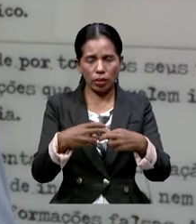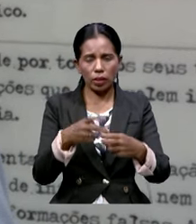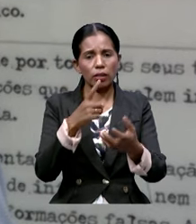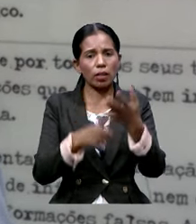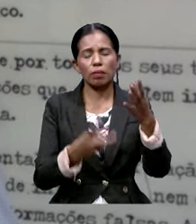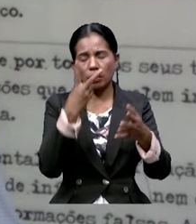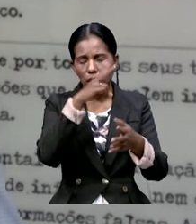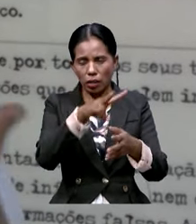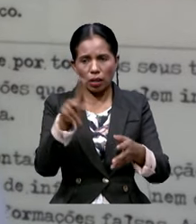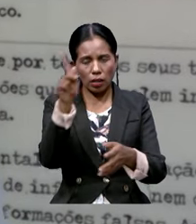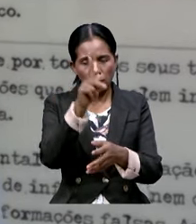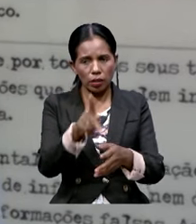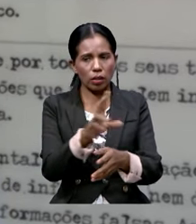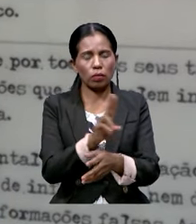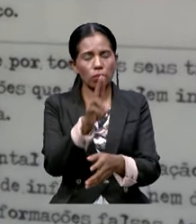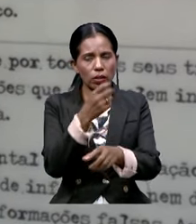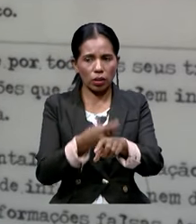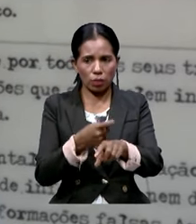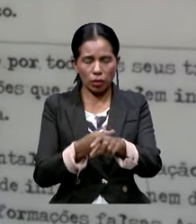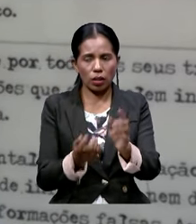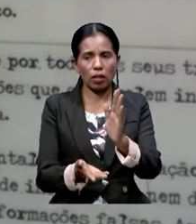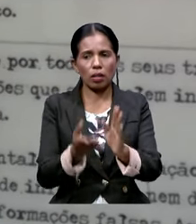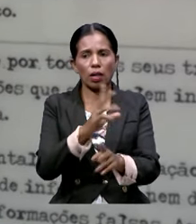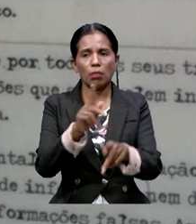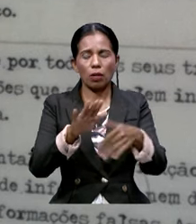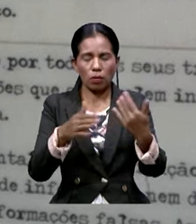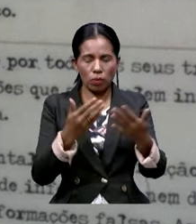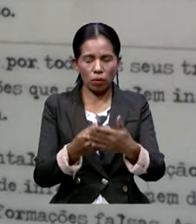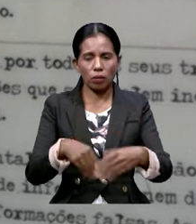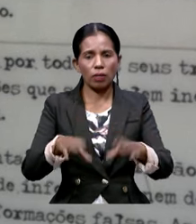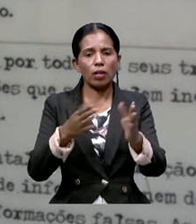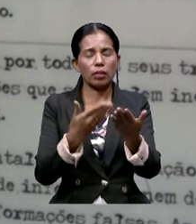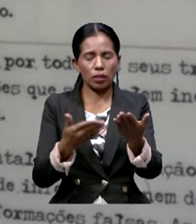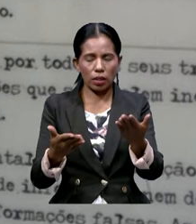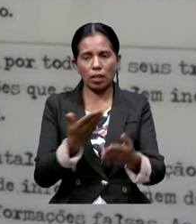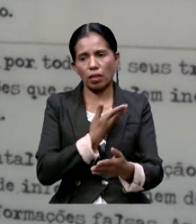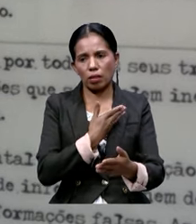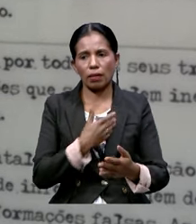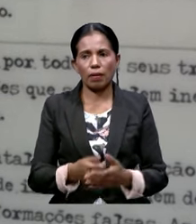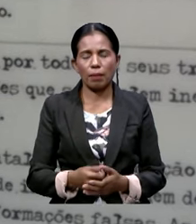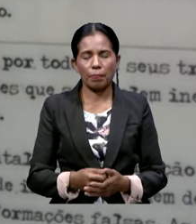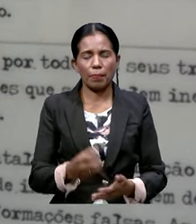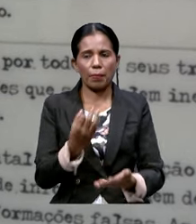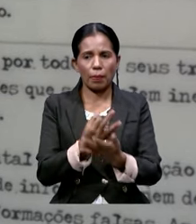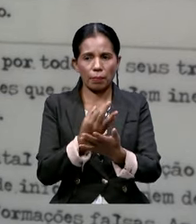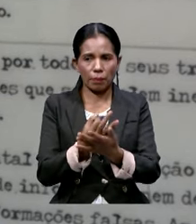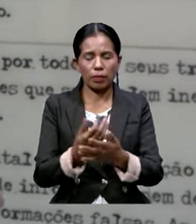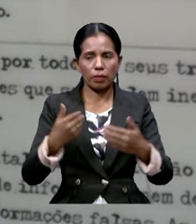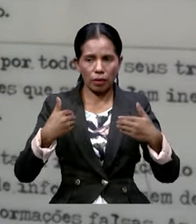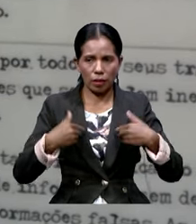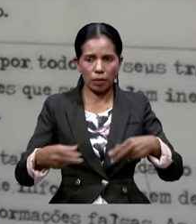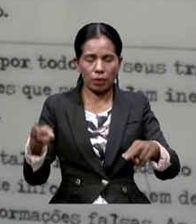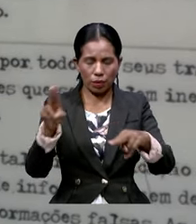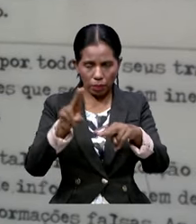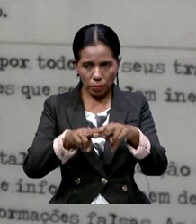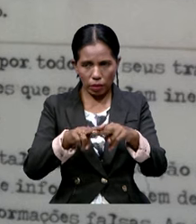repuis le hema de rom manipula por vita situasaun na sin salari minimum sai mo tuta sai sasan los kalan sai tete salari minimum sai tia para tu ia sera aumenta